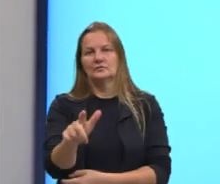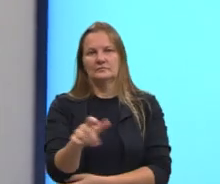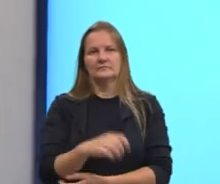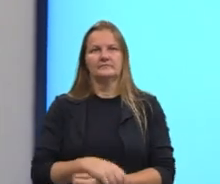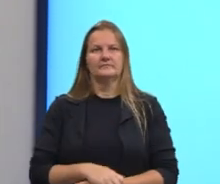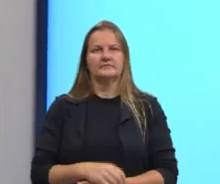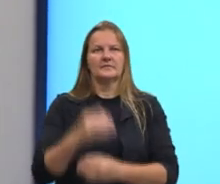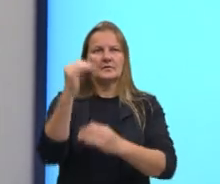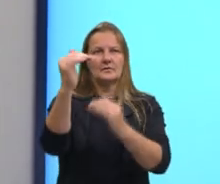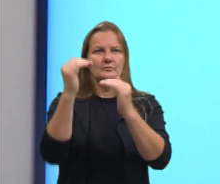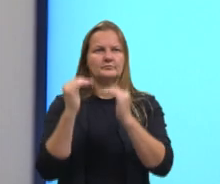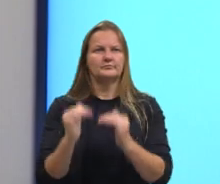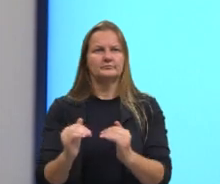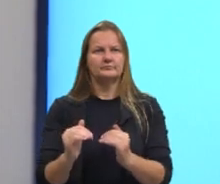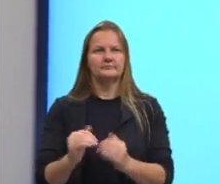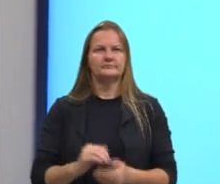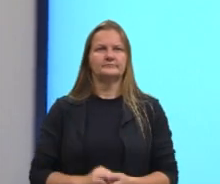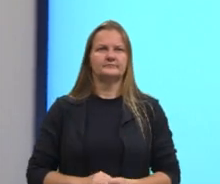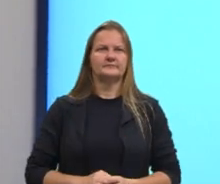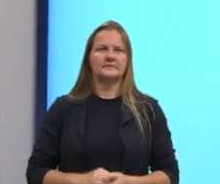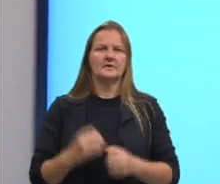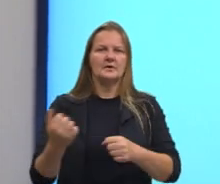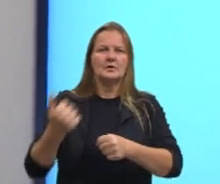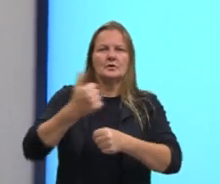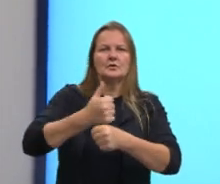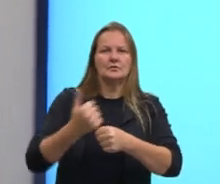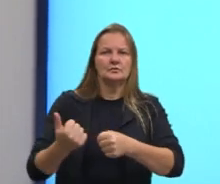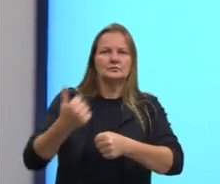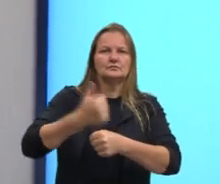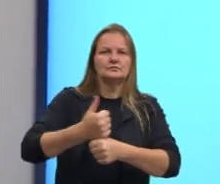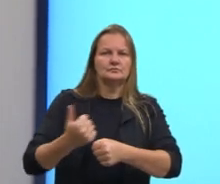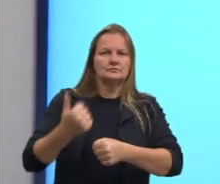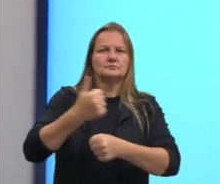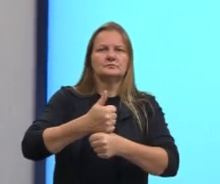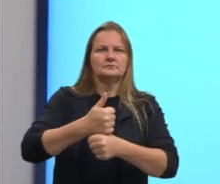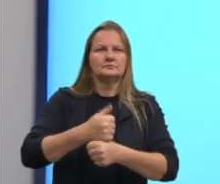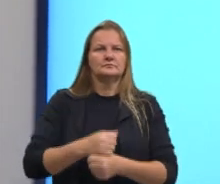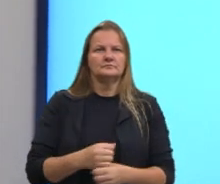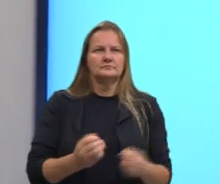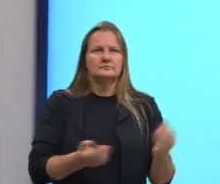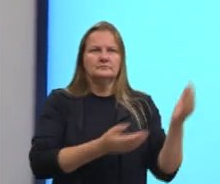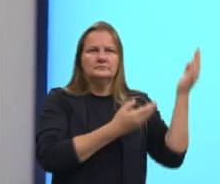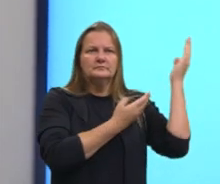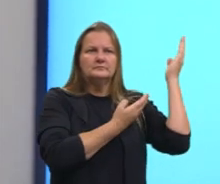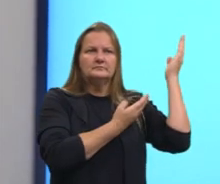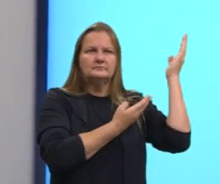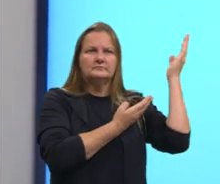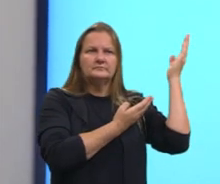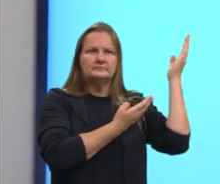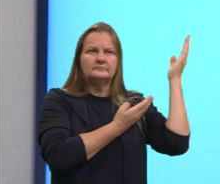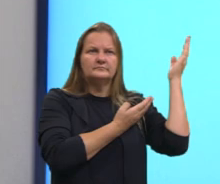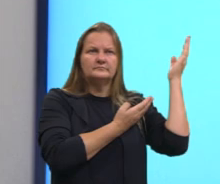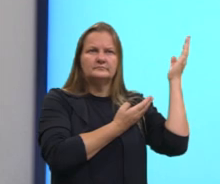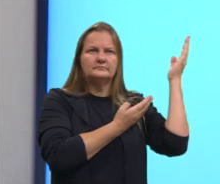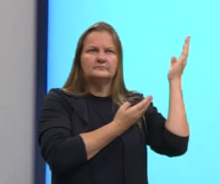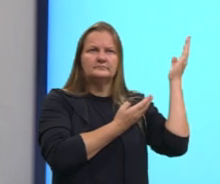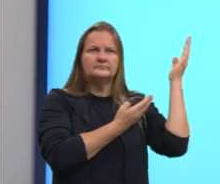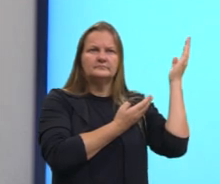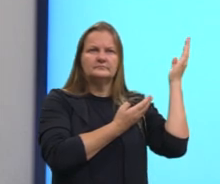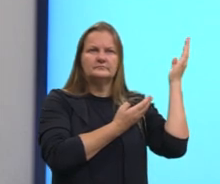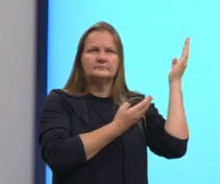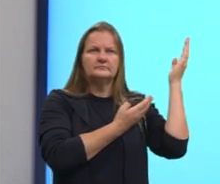aqui embaixo nós começamos a revolução Então nós vamos substituir aqui nesta equação 2 m ao quadrado